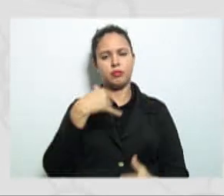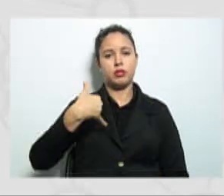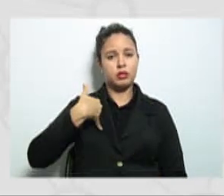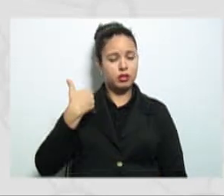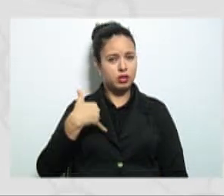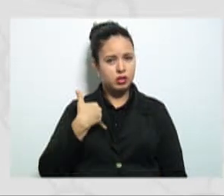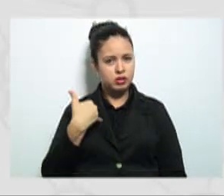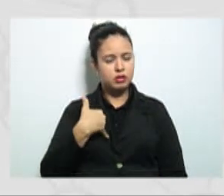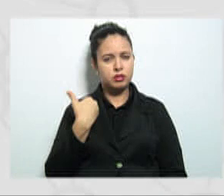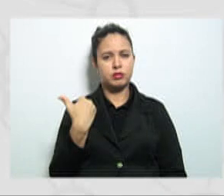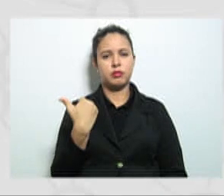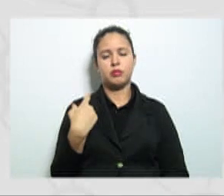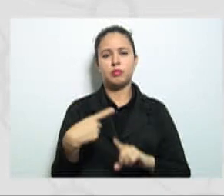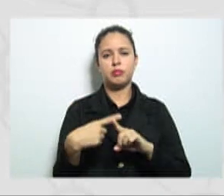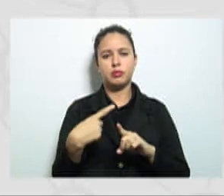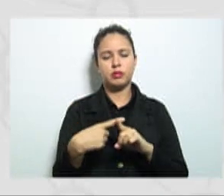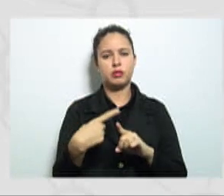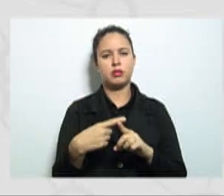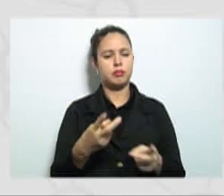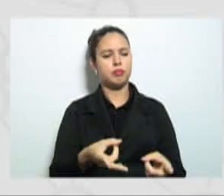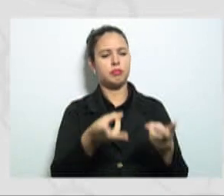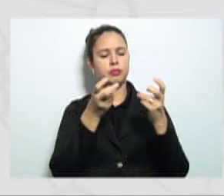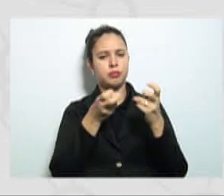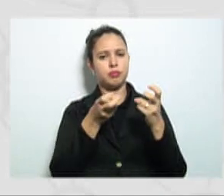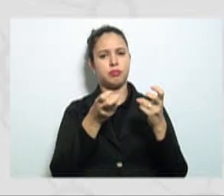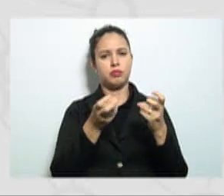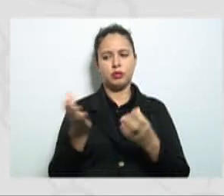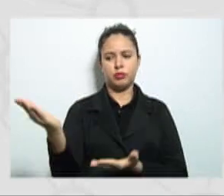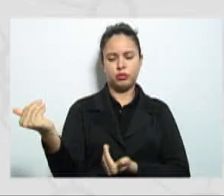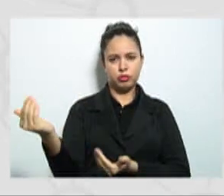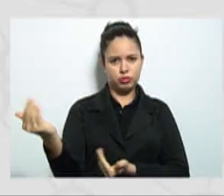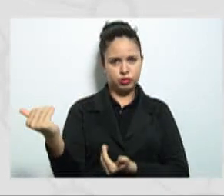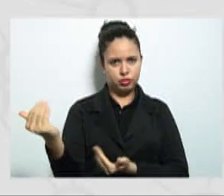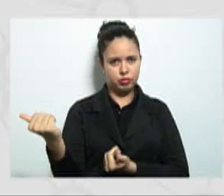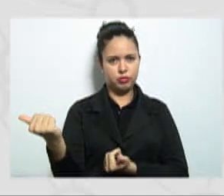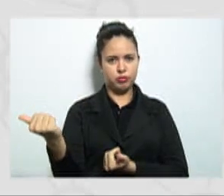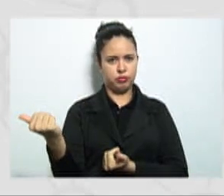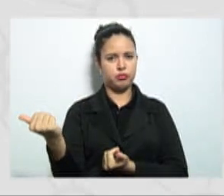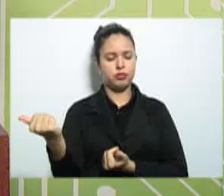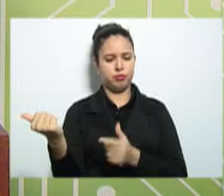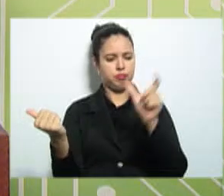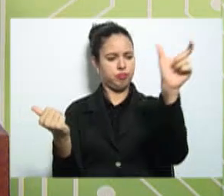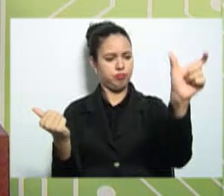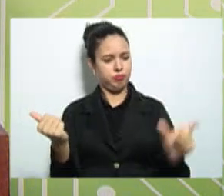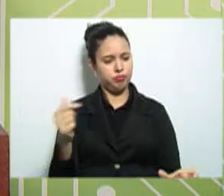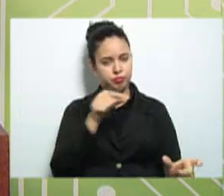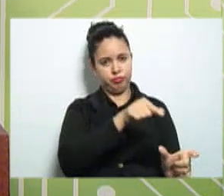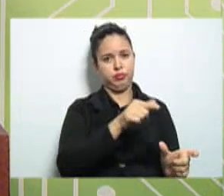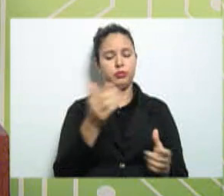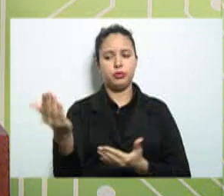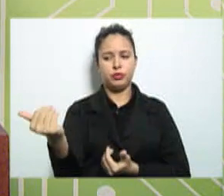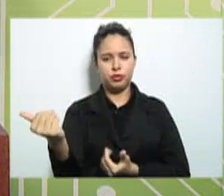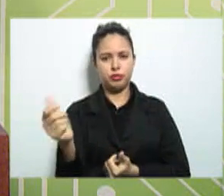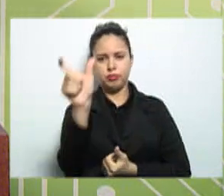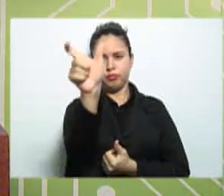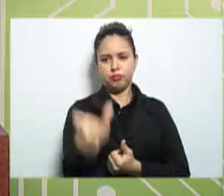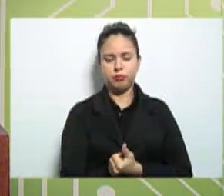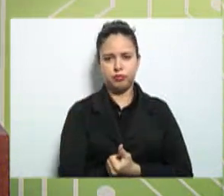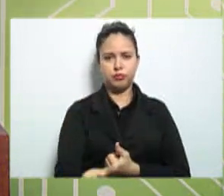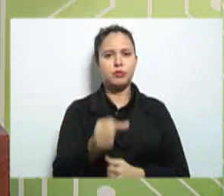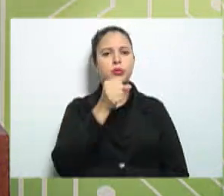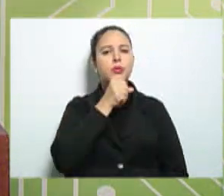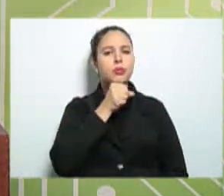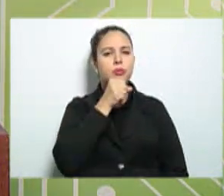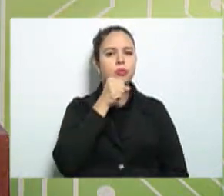idade, porque é perceptível que um adolescente fala diferente de um adulto, que fala diferente de um idoso, que já tem